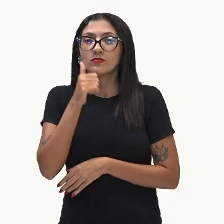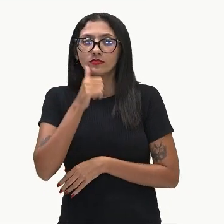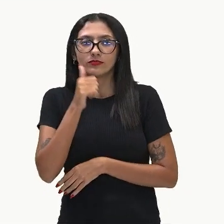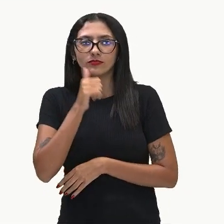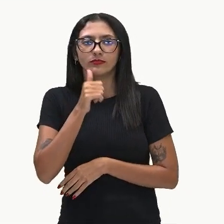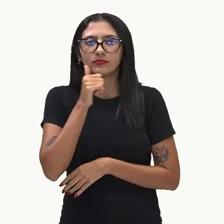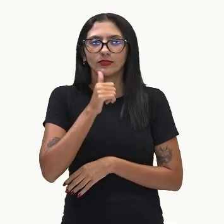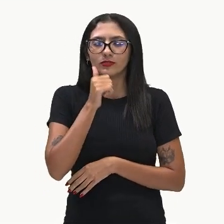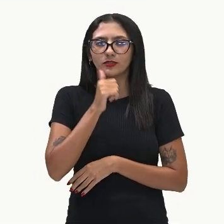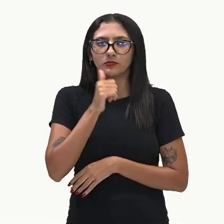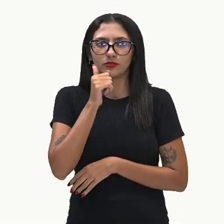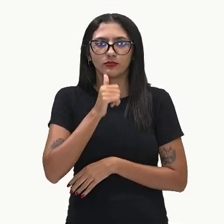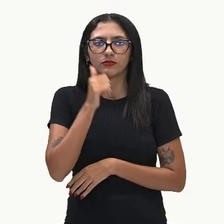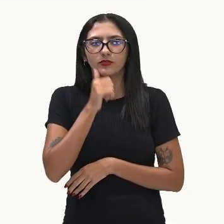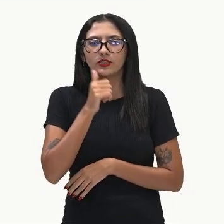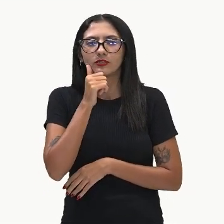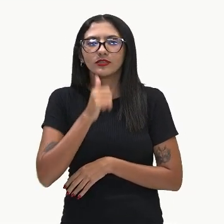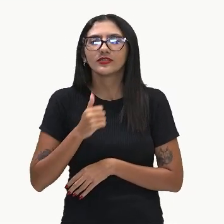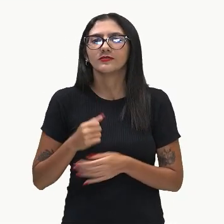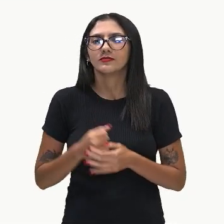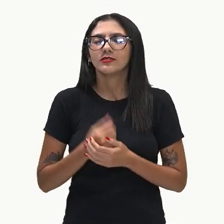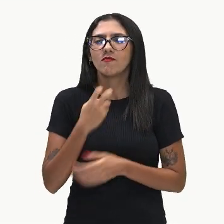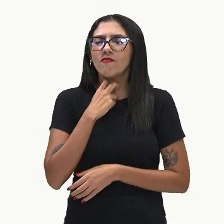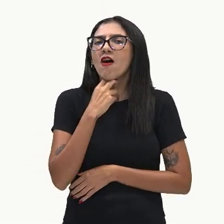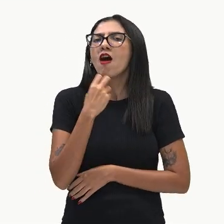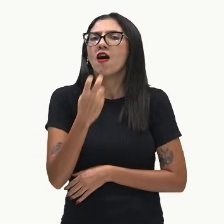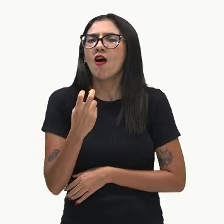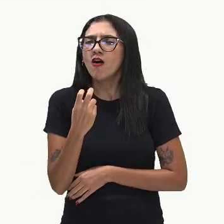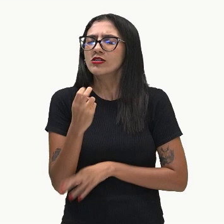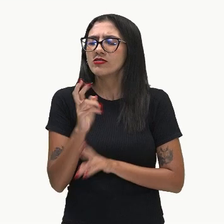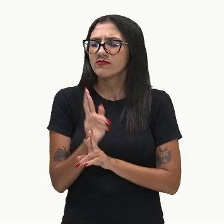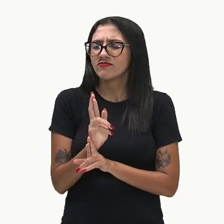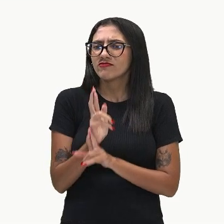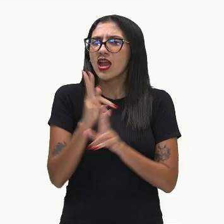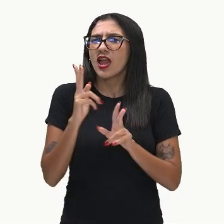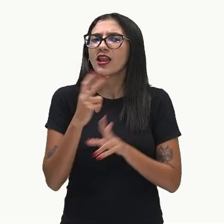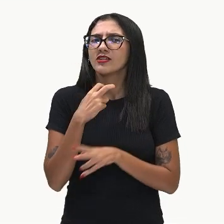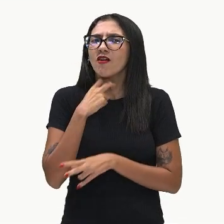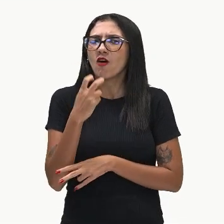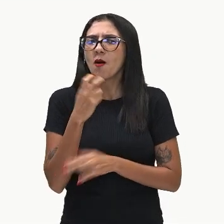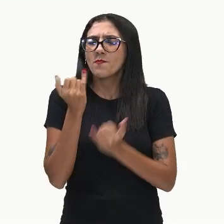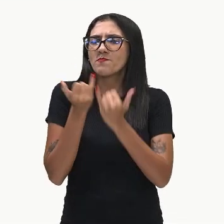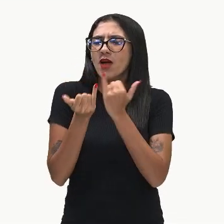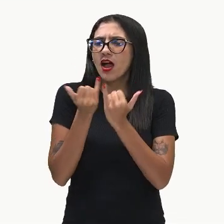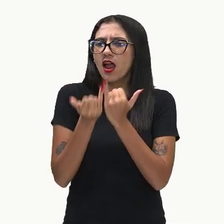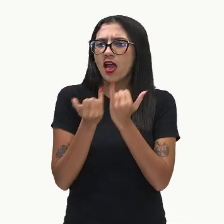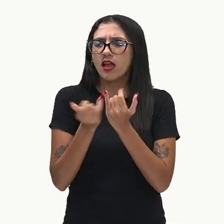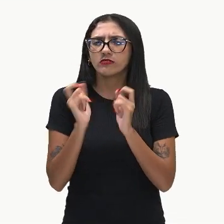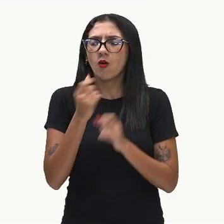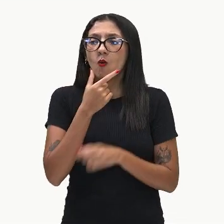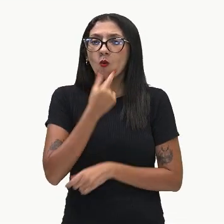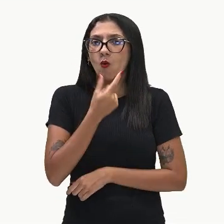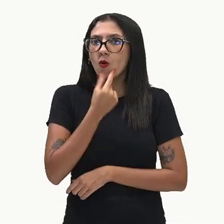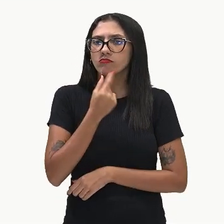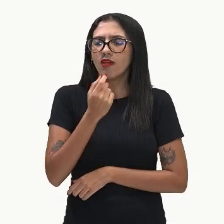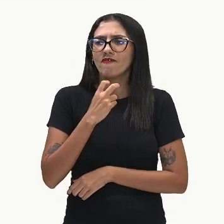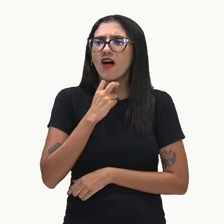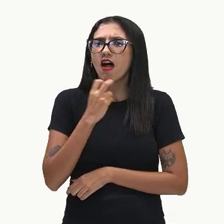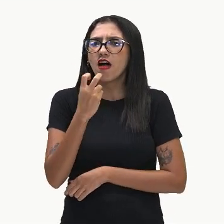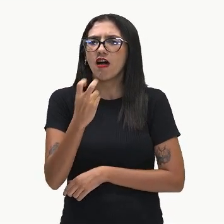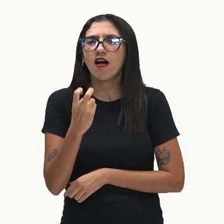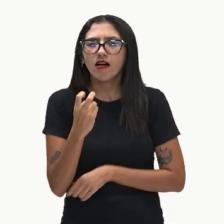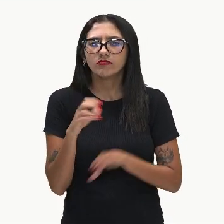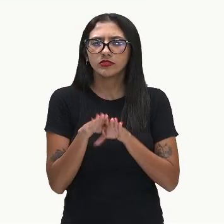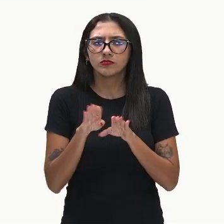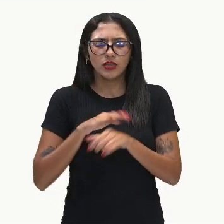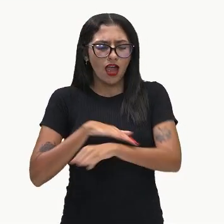engrossar. O hormônio masculino na mulher tem um efeito muito bacana, aumenta a massa muscular, né? Dá muita disposição, a pele às vezes